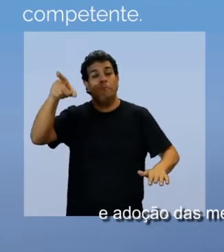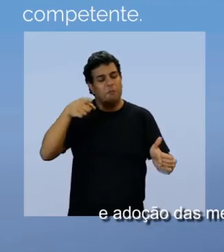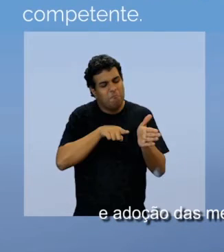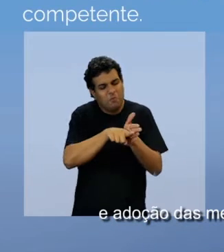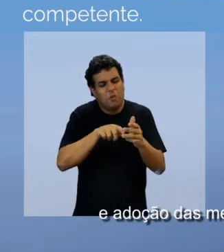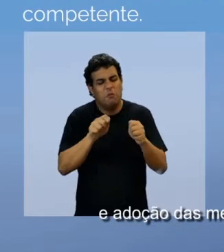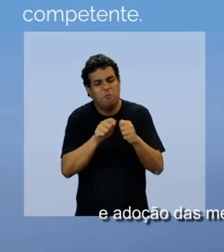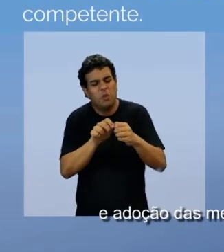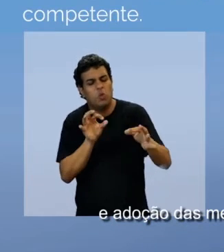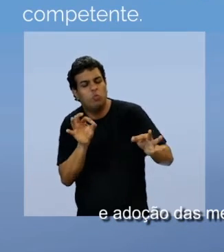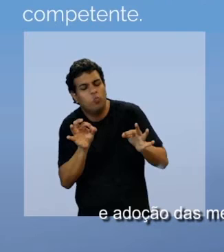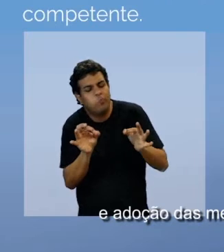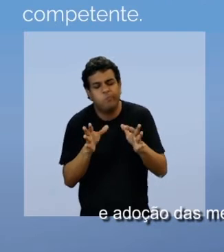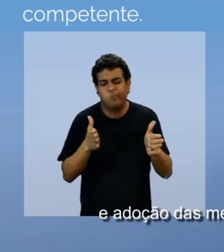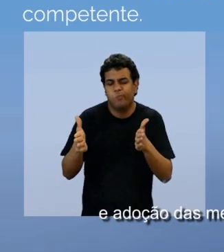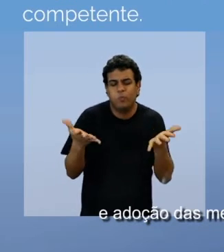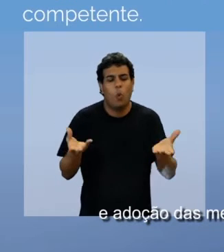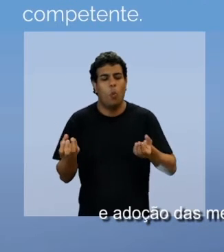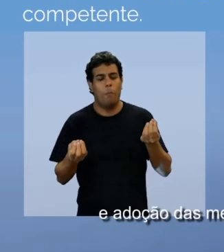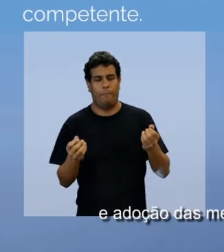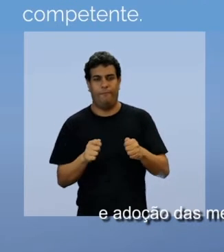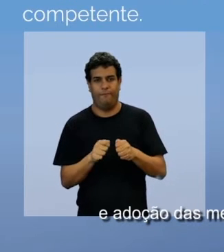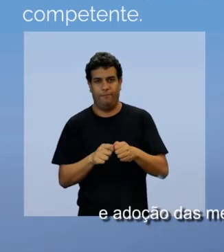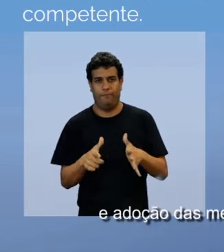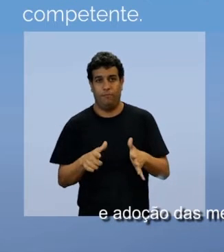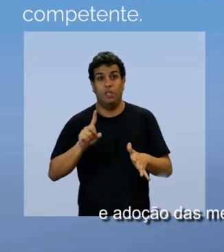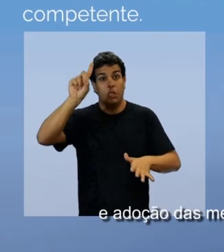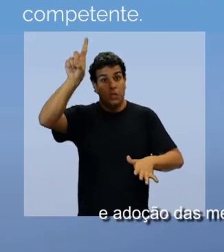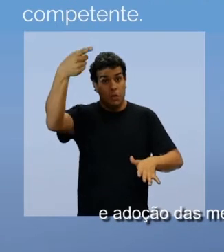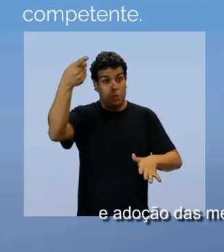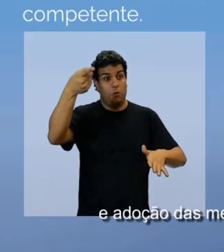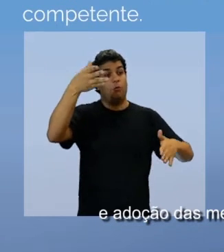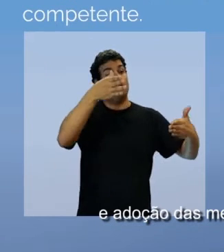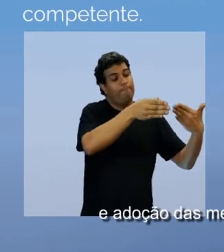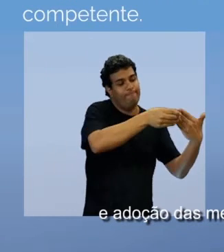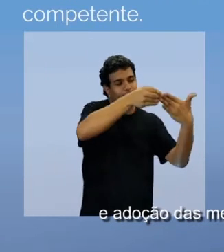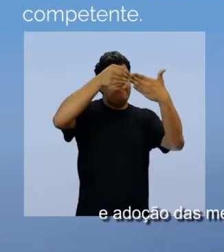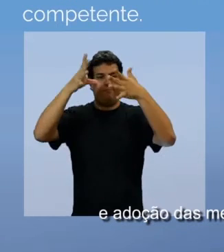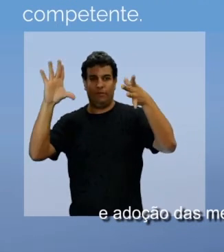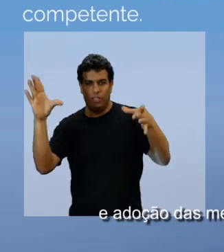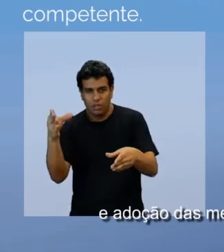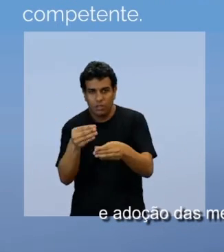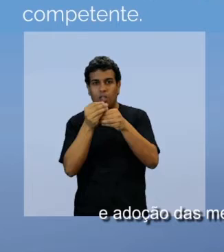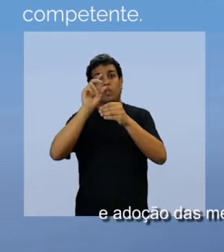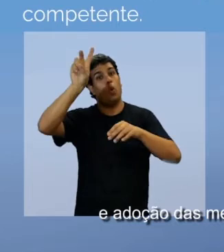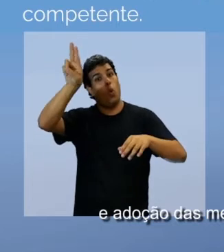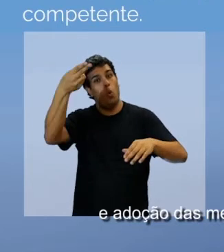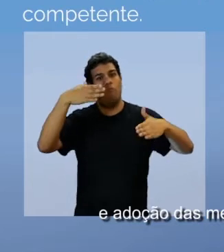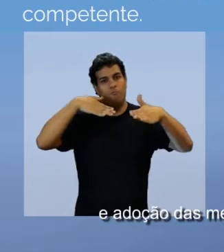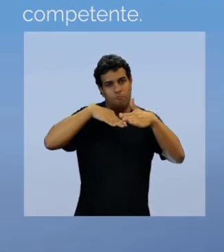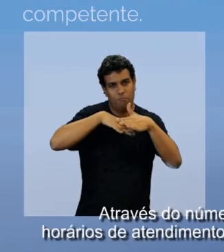cabíveis, solicita sua complementação ou arquiva, orientando o cidadão a procurar o